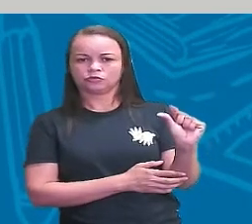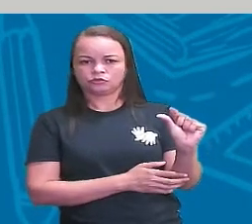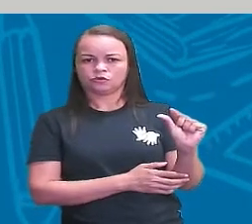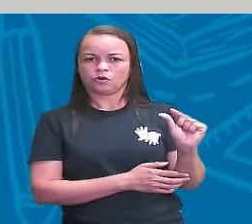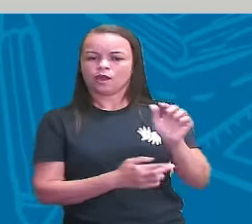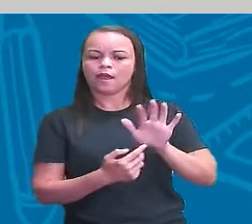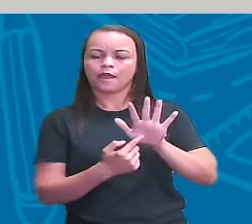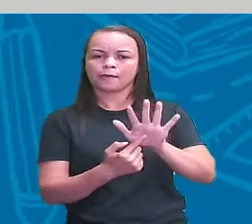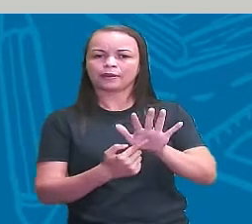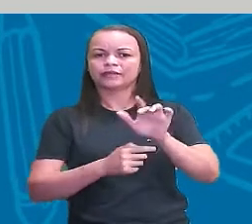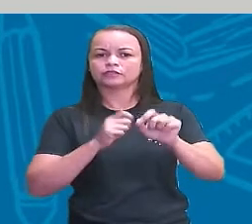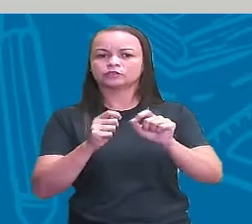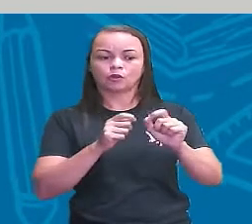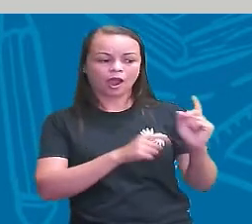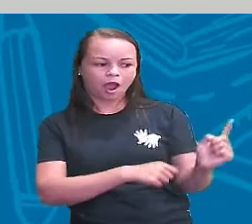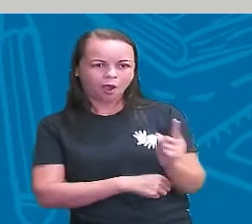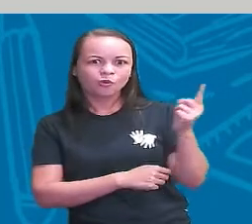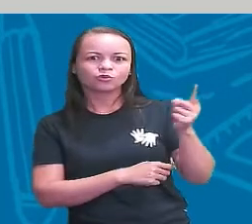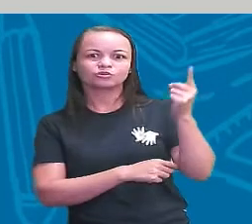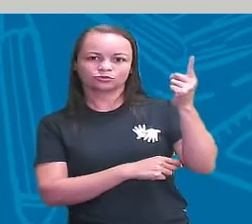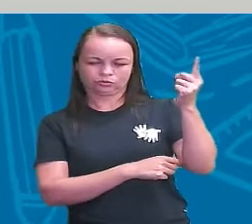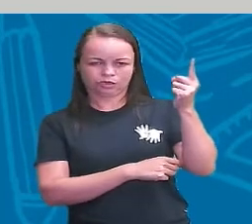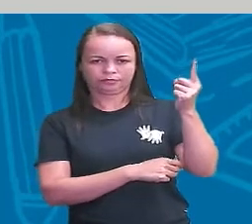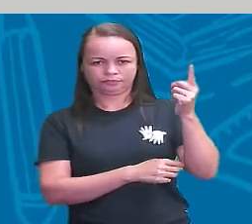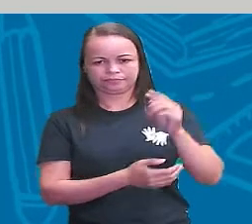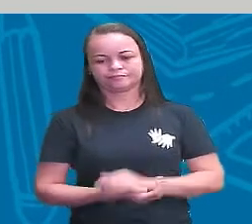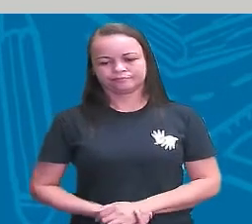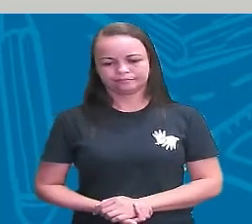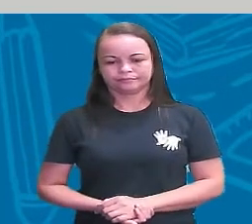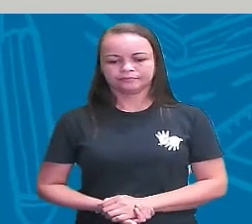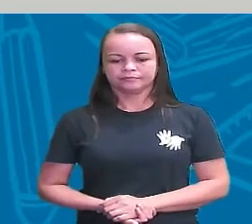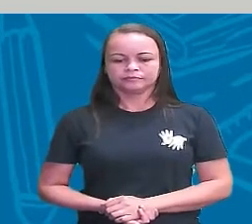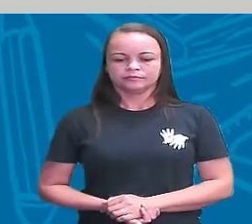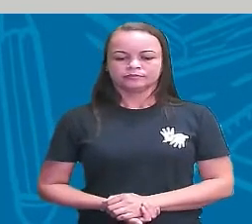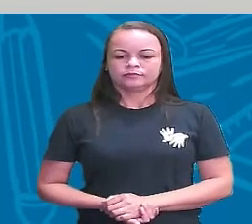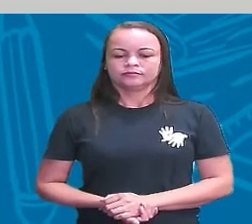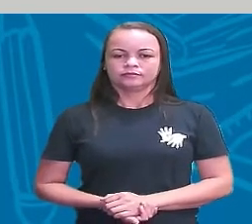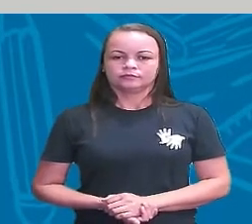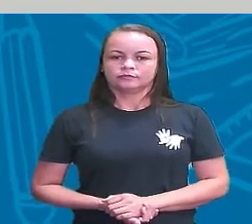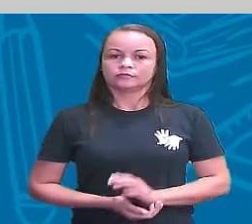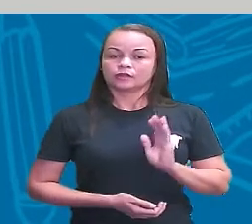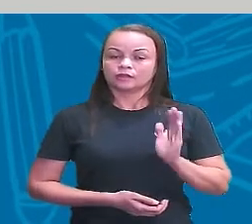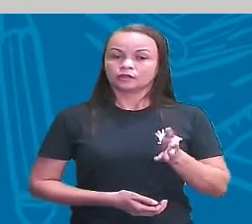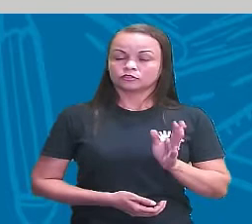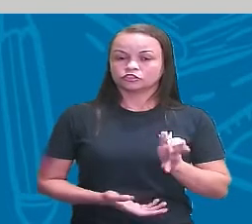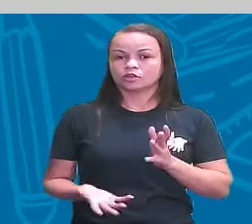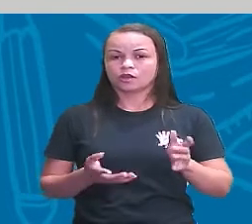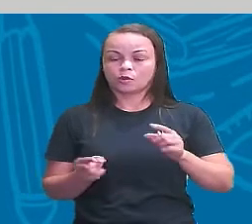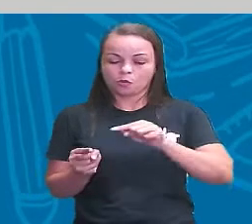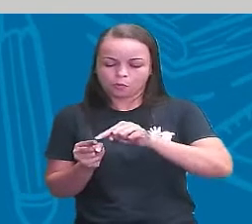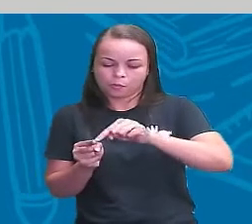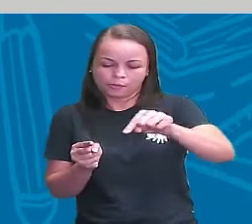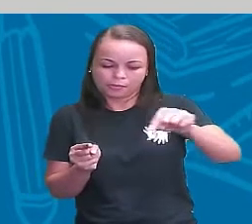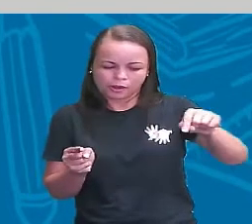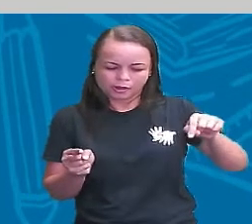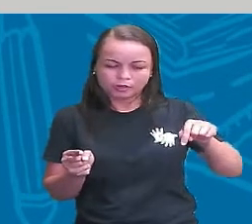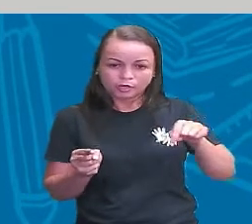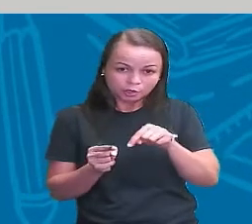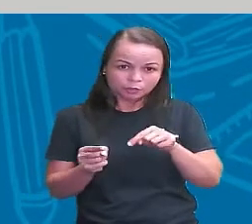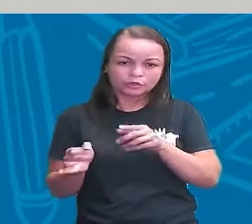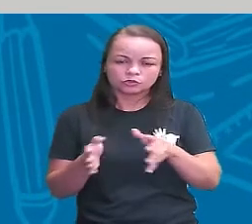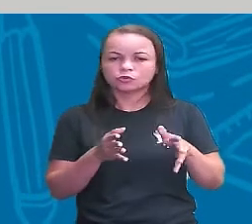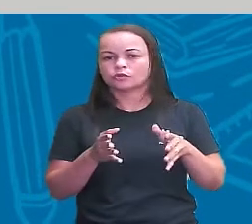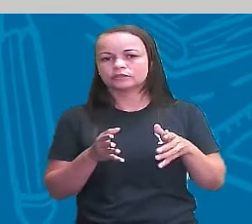está falando de altura, tá certo? Já o perímetro é a soma dos segmentos de retas